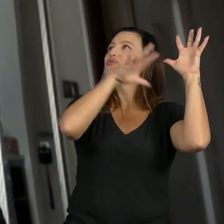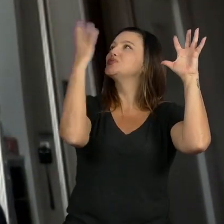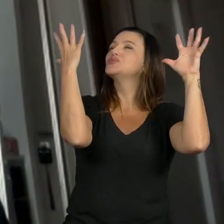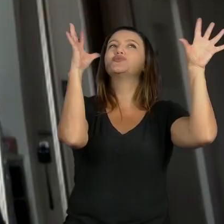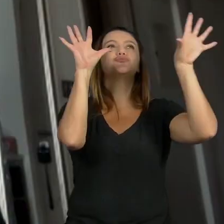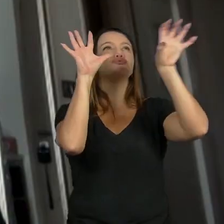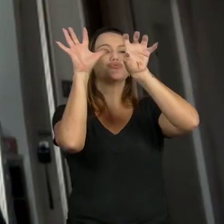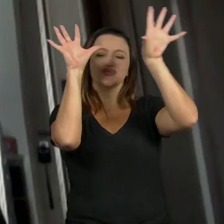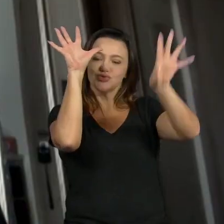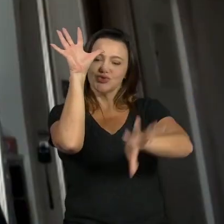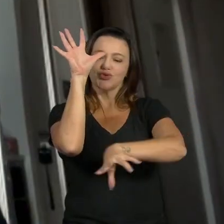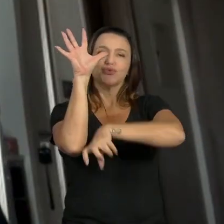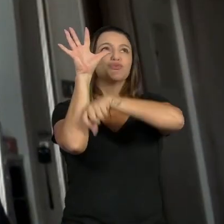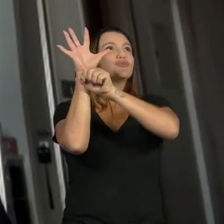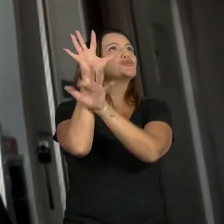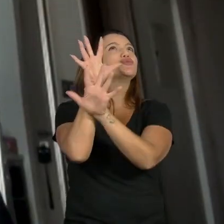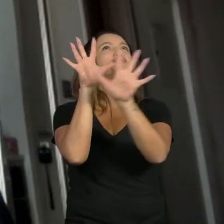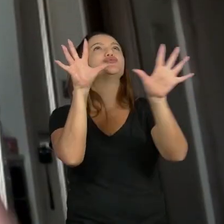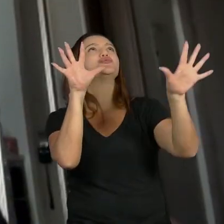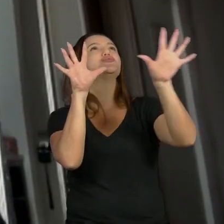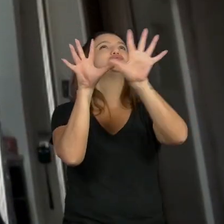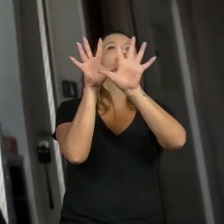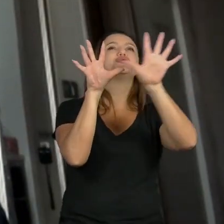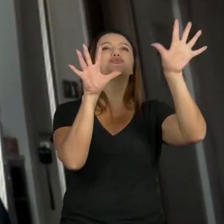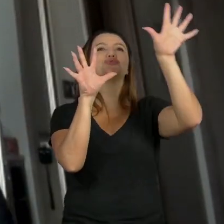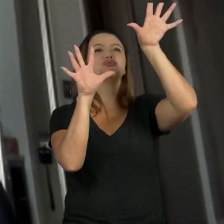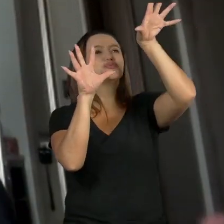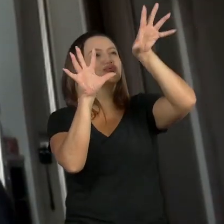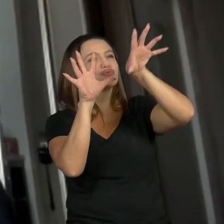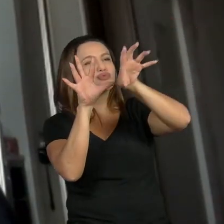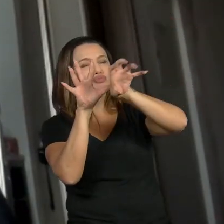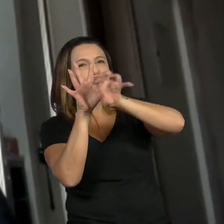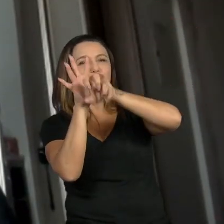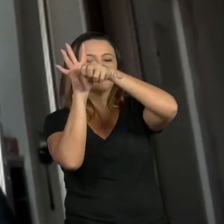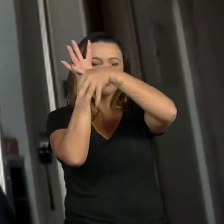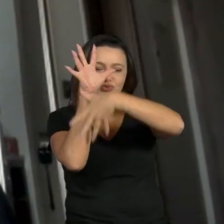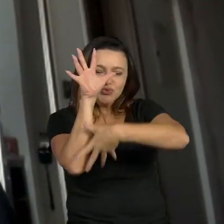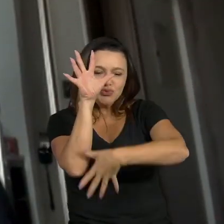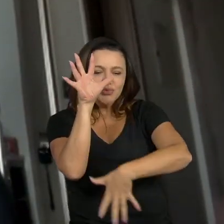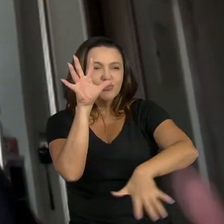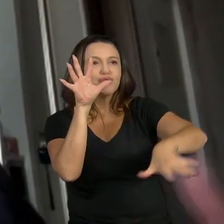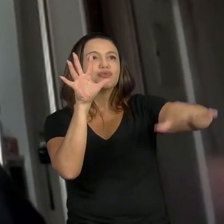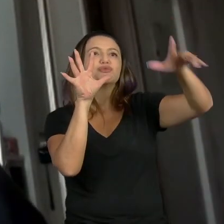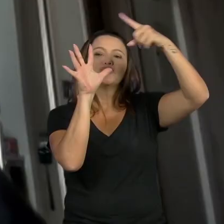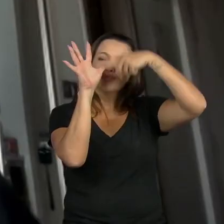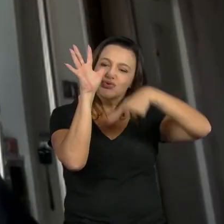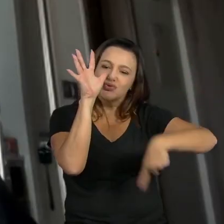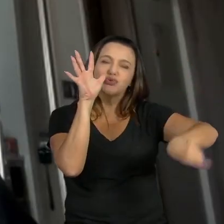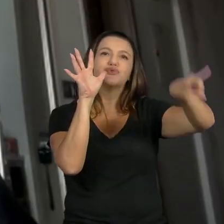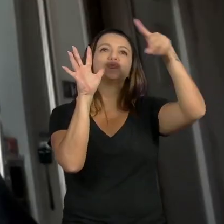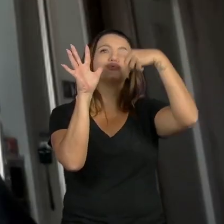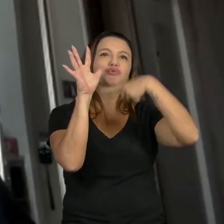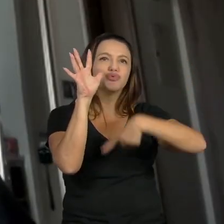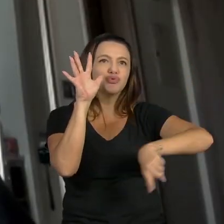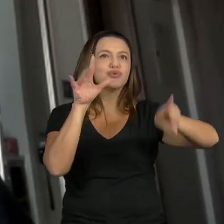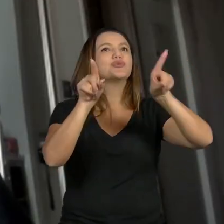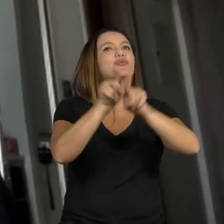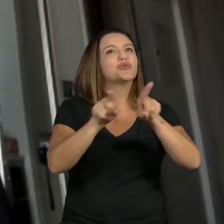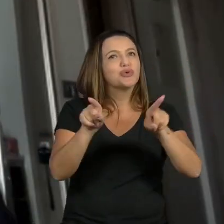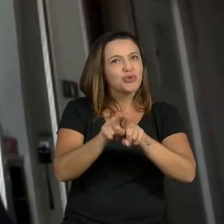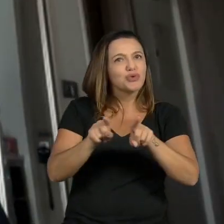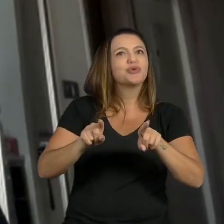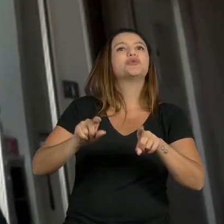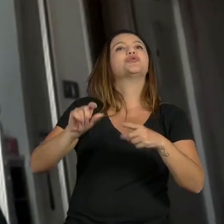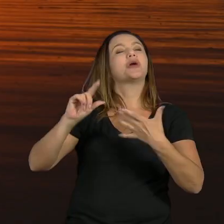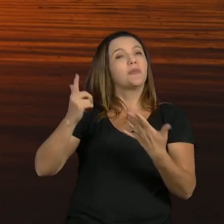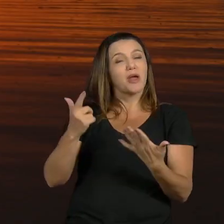uau, essa neblina ela vai se transformar nos rios voadores, que são os que carregam em água outros países da América do Sul, mas